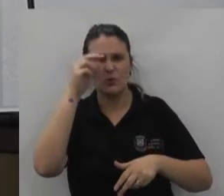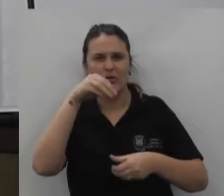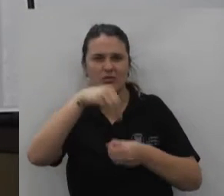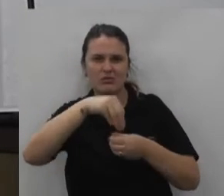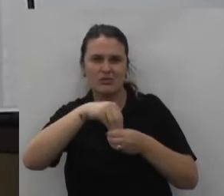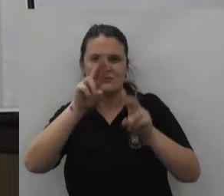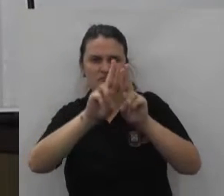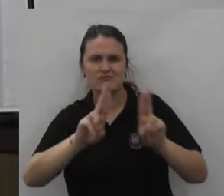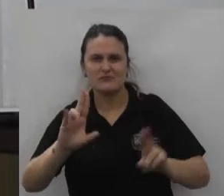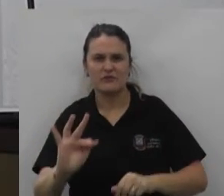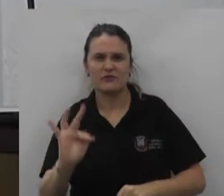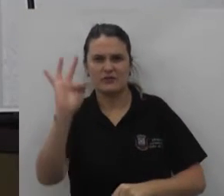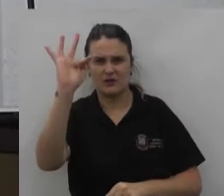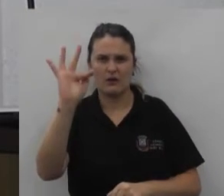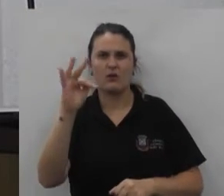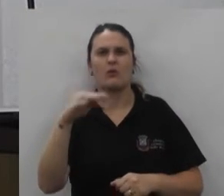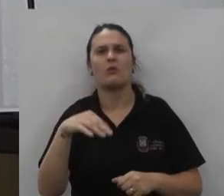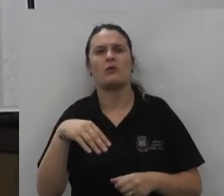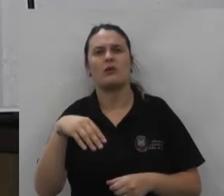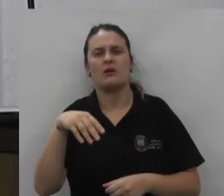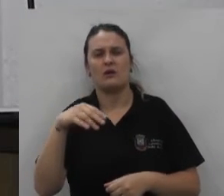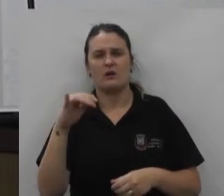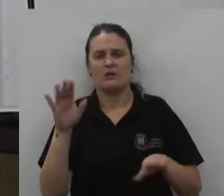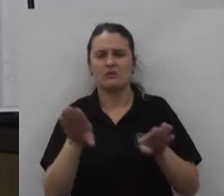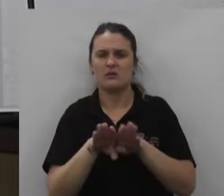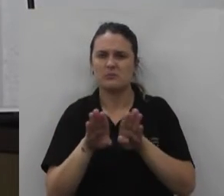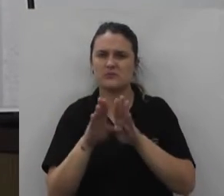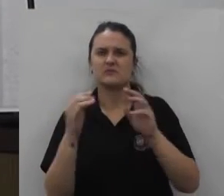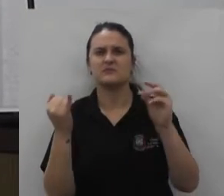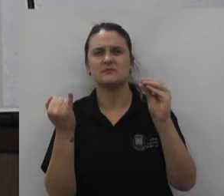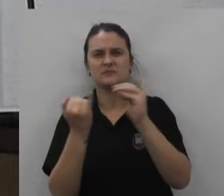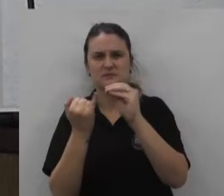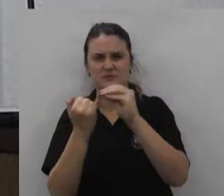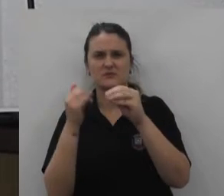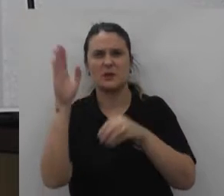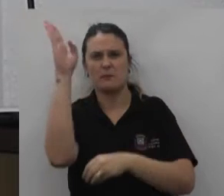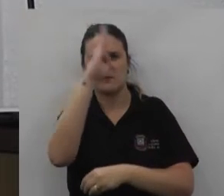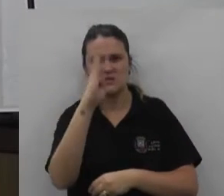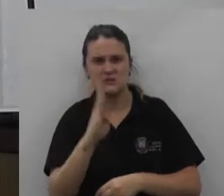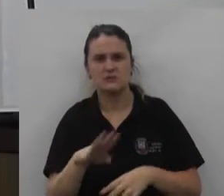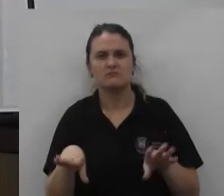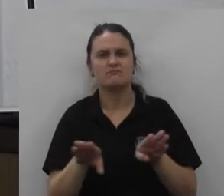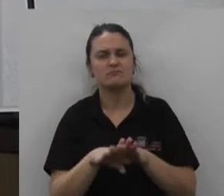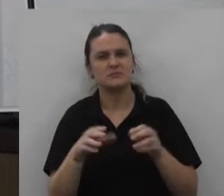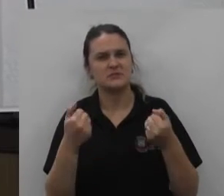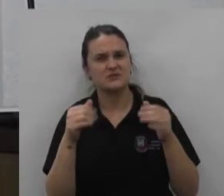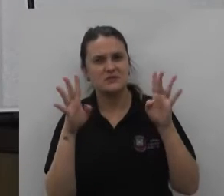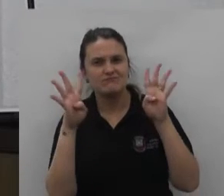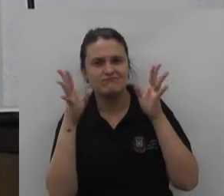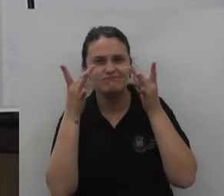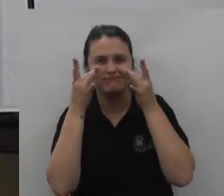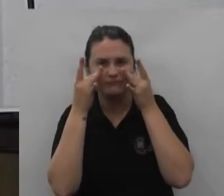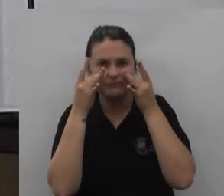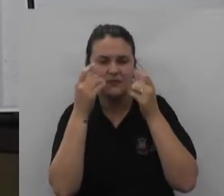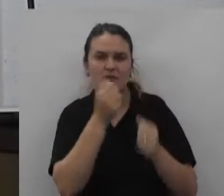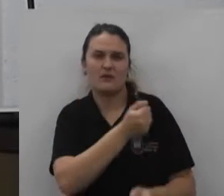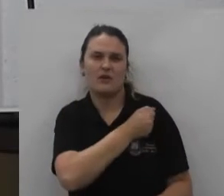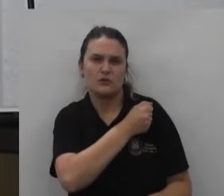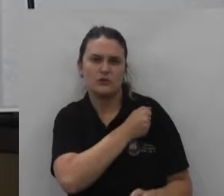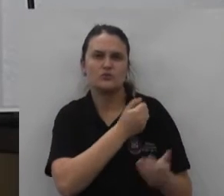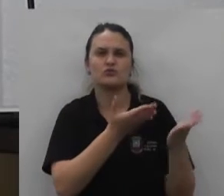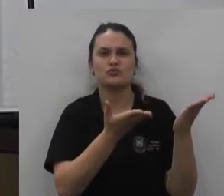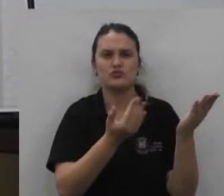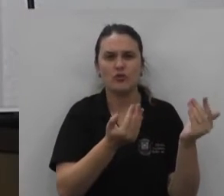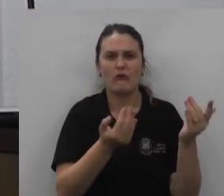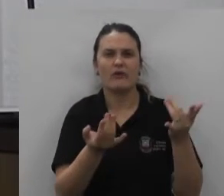nas universidades federais, nos institutos federais do Brasil, e temos que estar atentos. Os alunos,